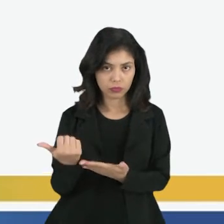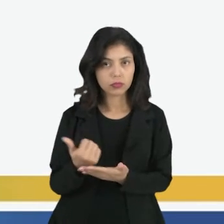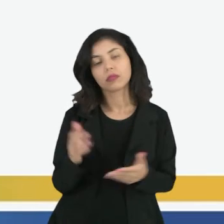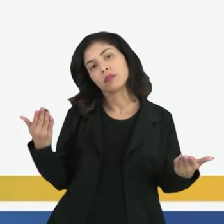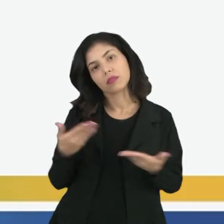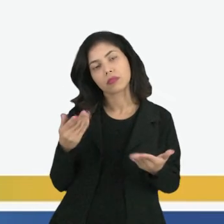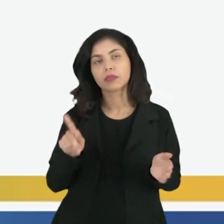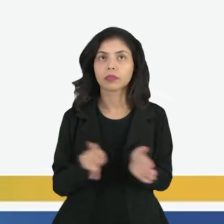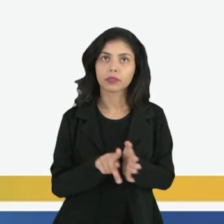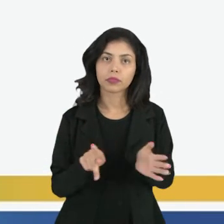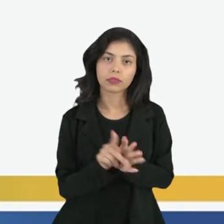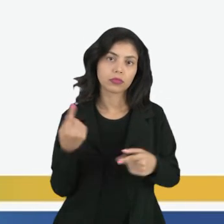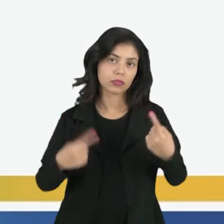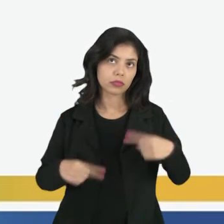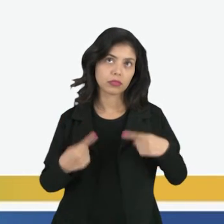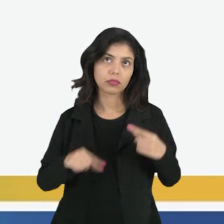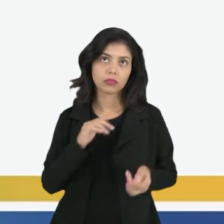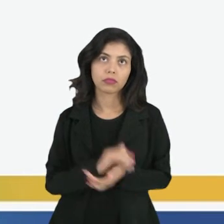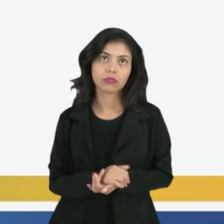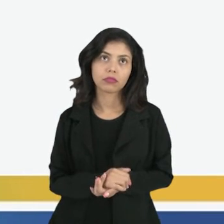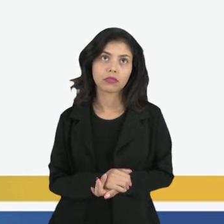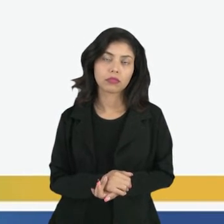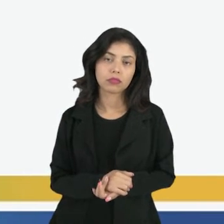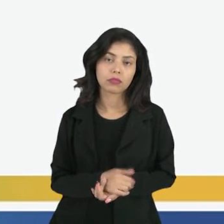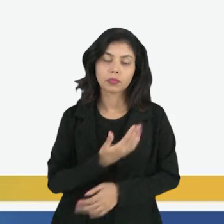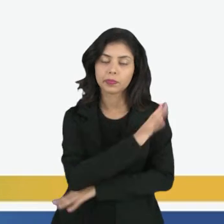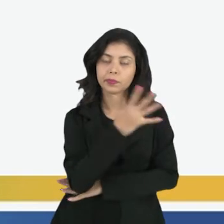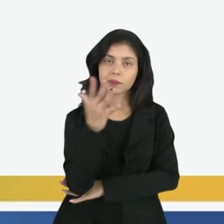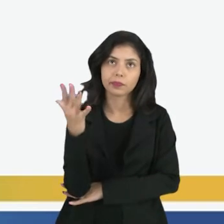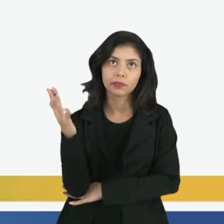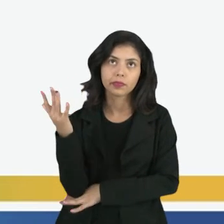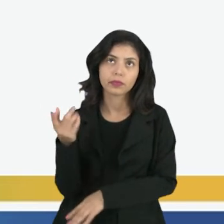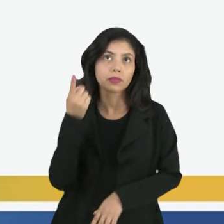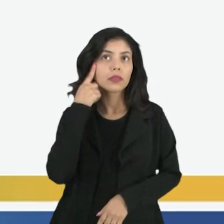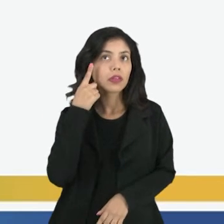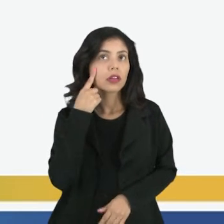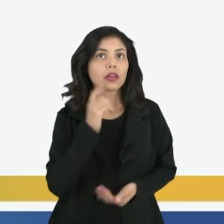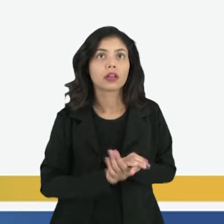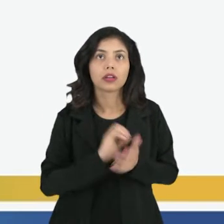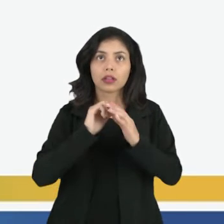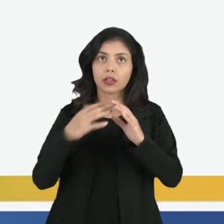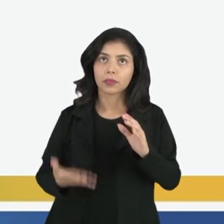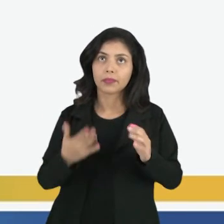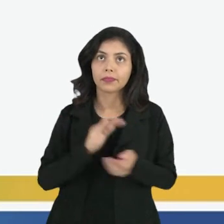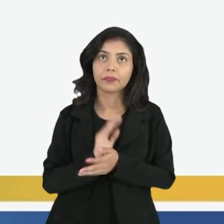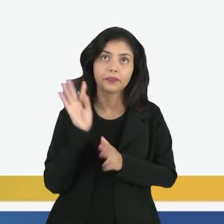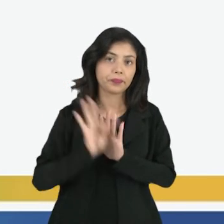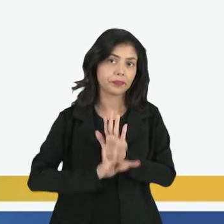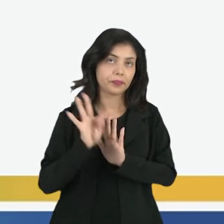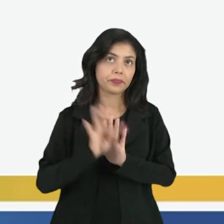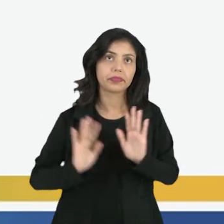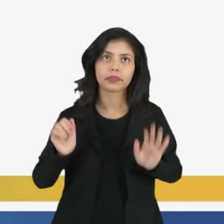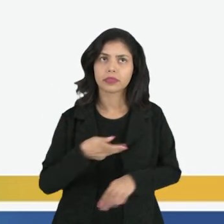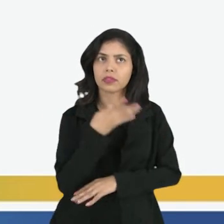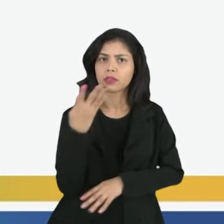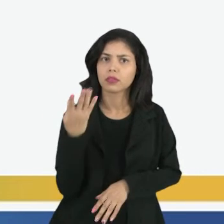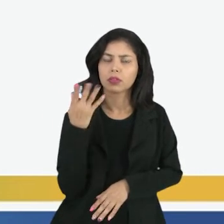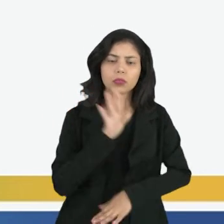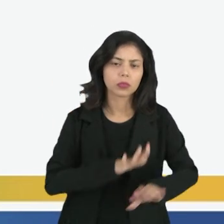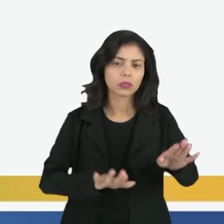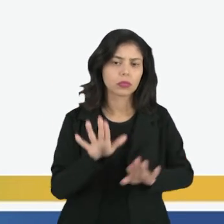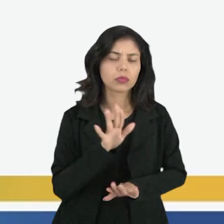qualquer justificativa. Quando nós trazemos a área ambiental para a